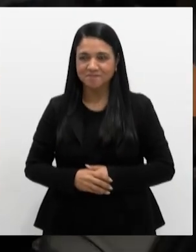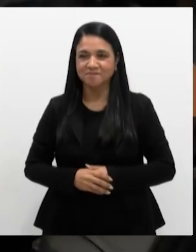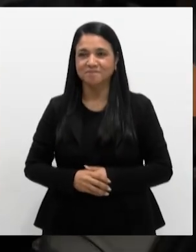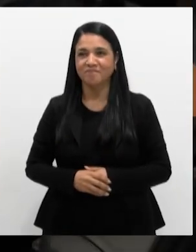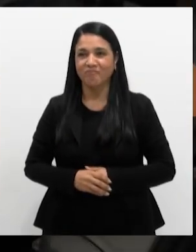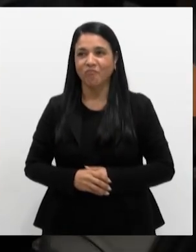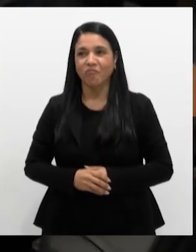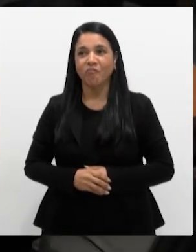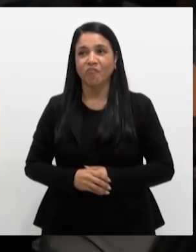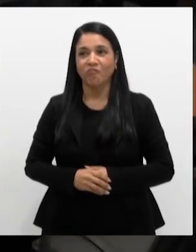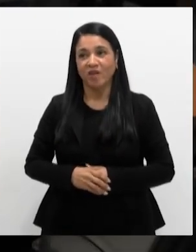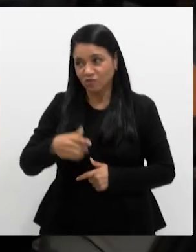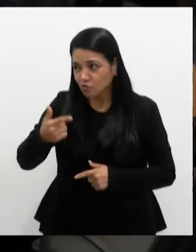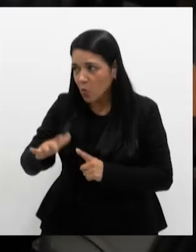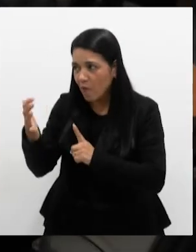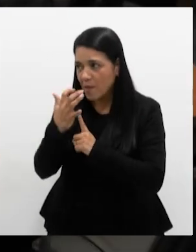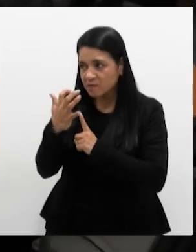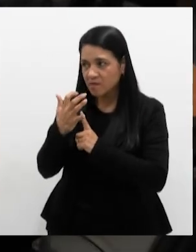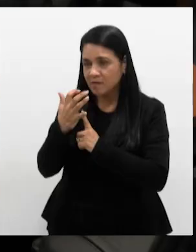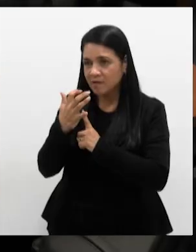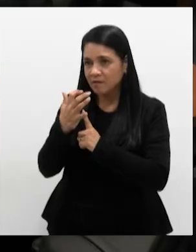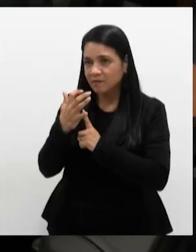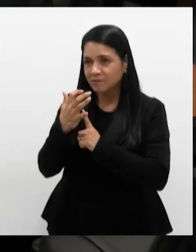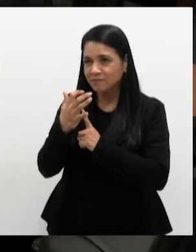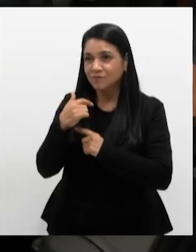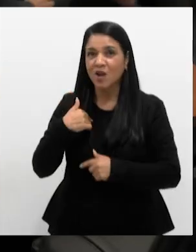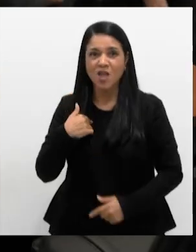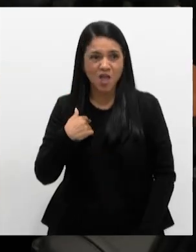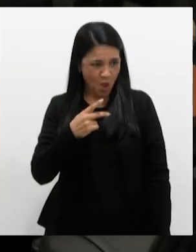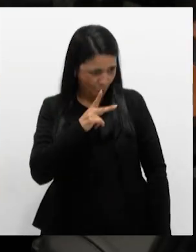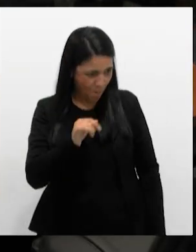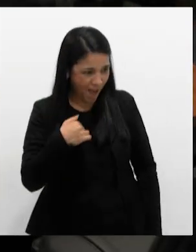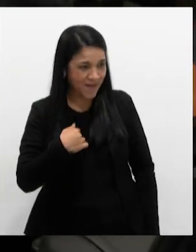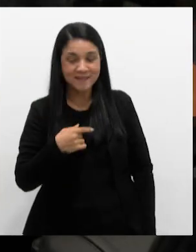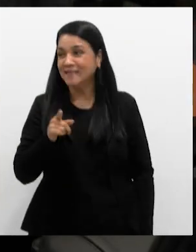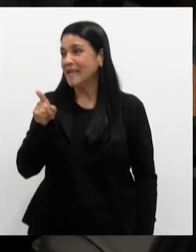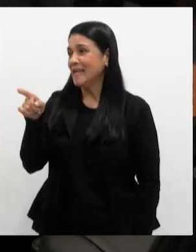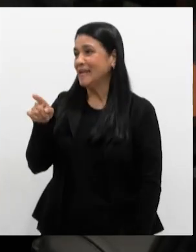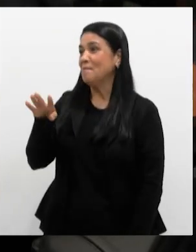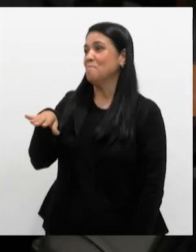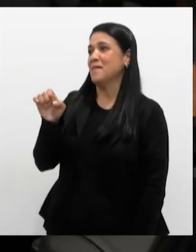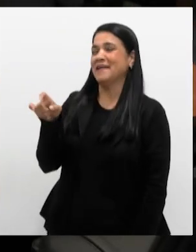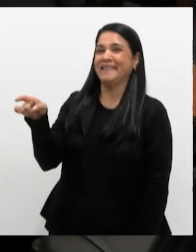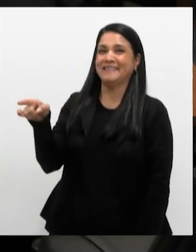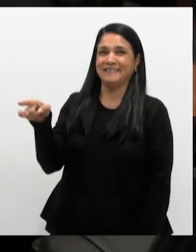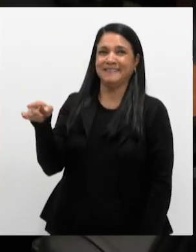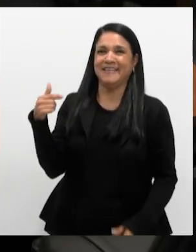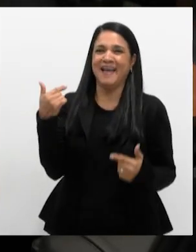Vai ameaçar de novo, não, né? Se eu sou o pai, ele é a mãe.